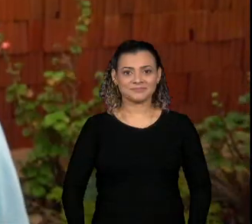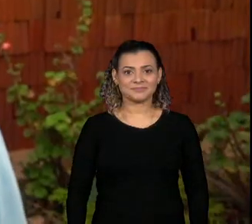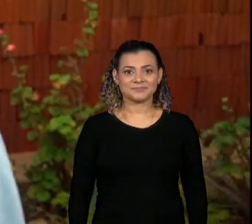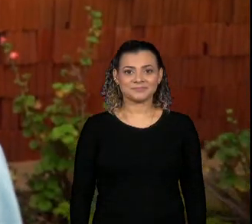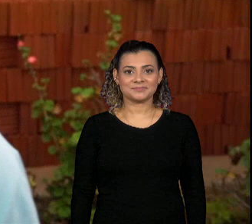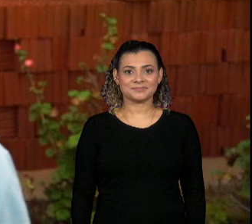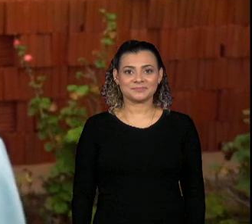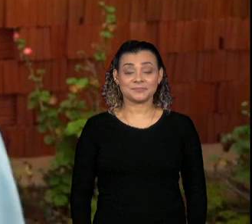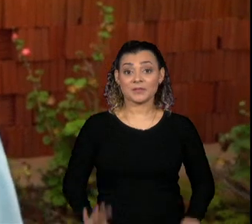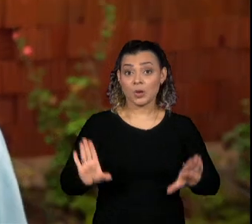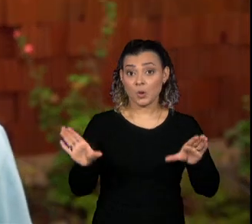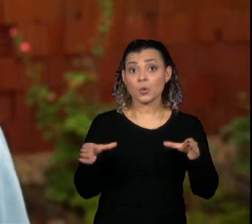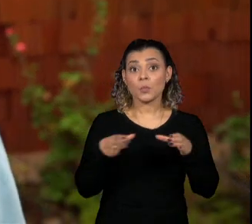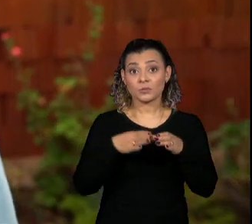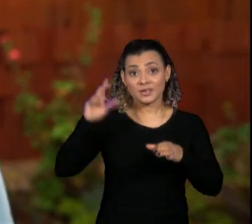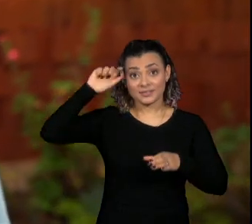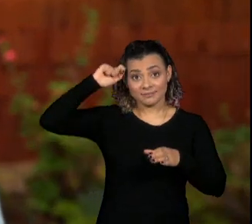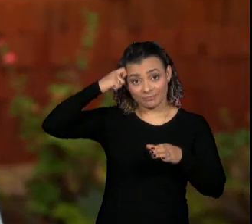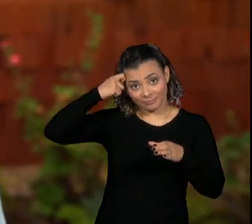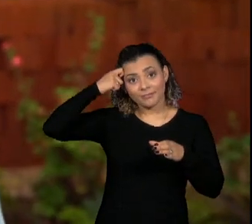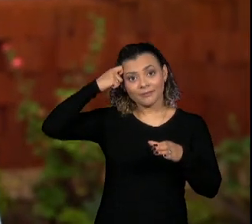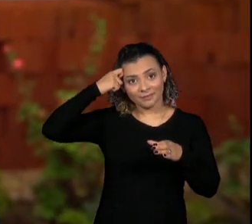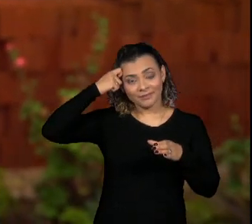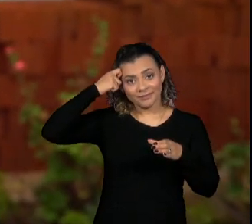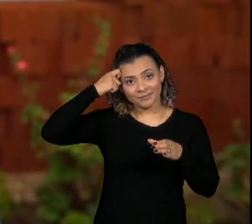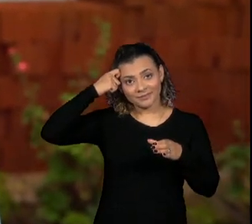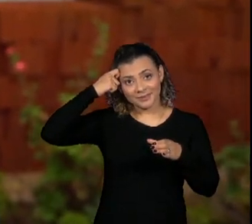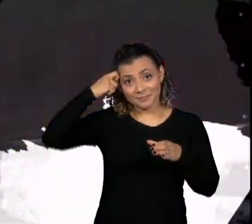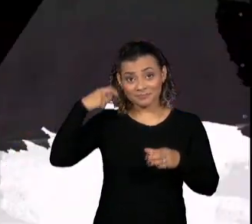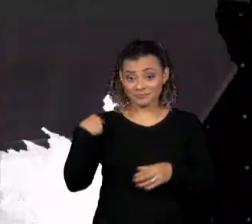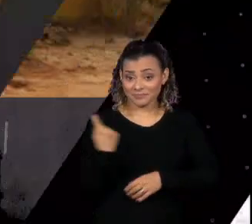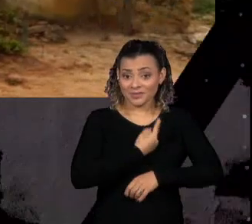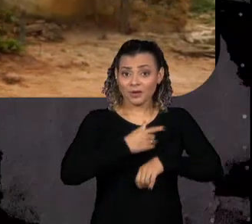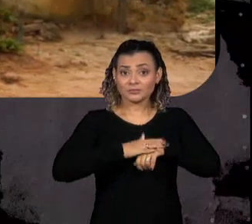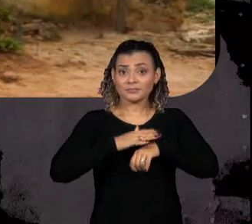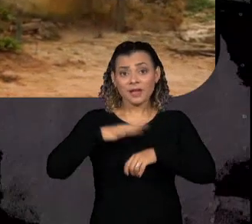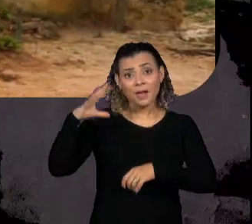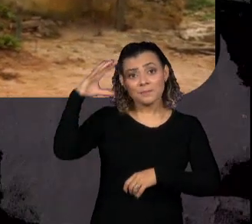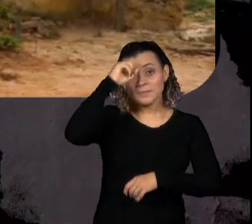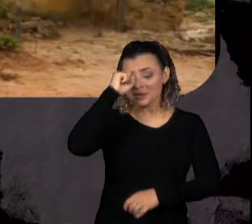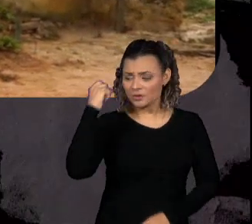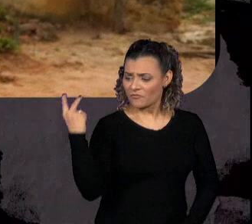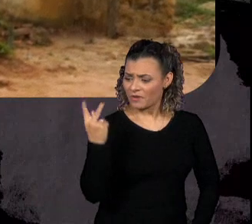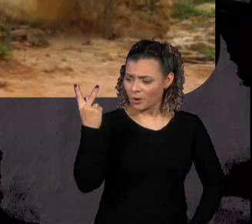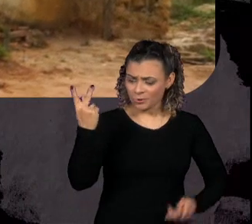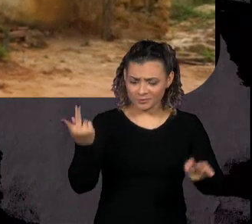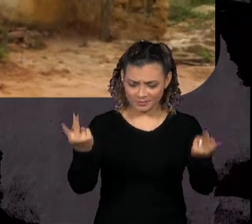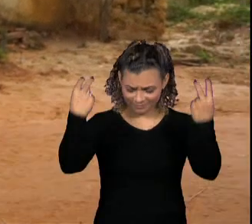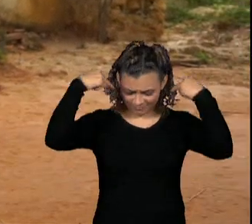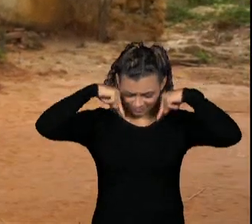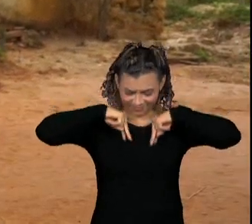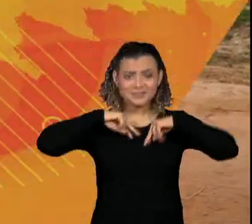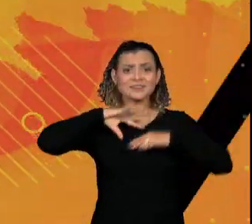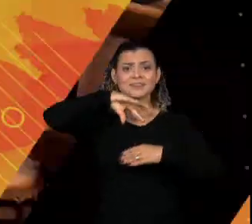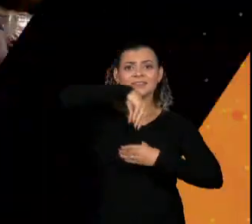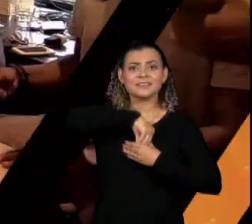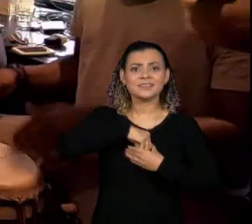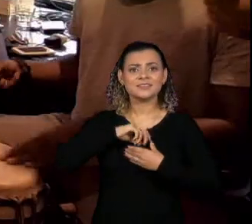É uma comunidade negra e a gente aprendeu a valorizar a nossa